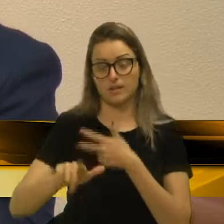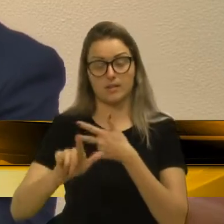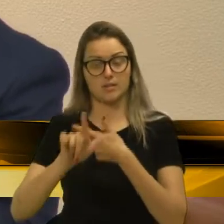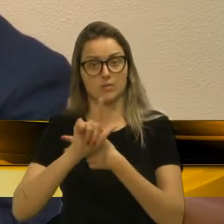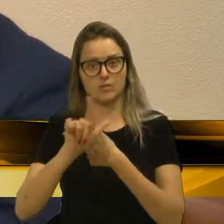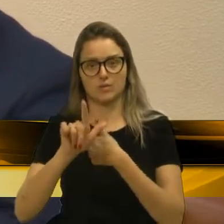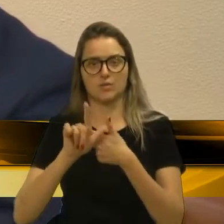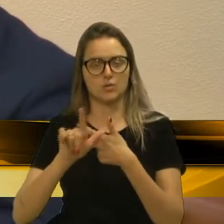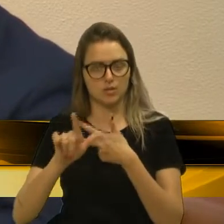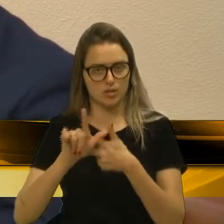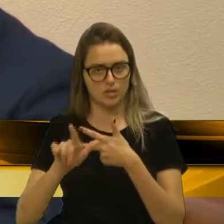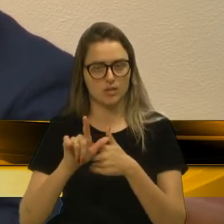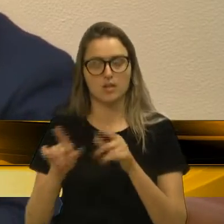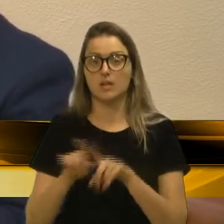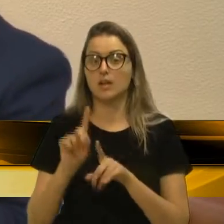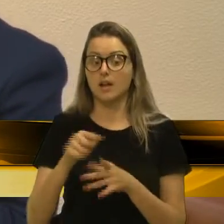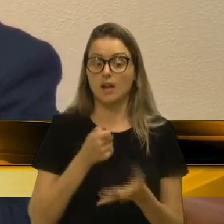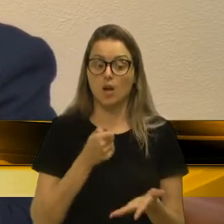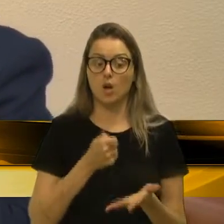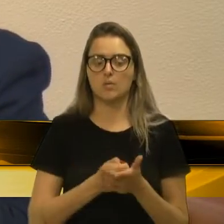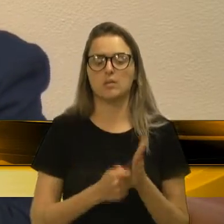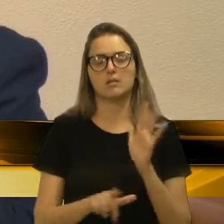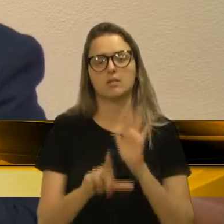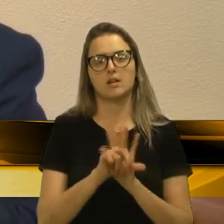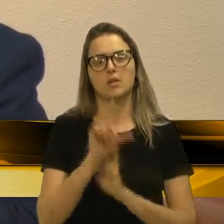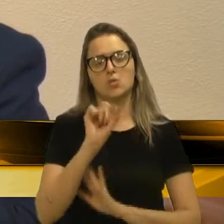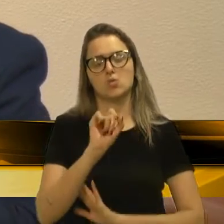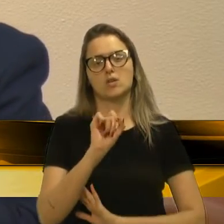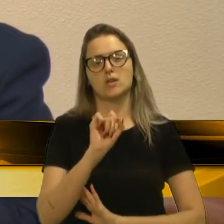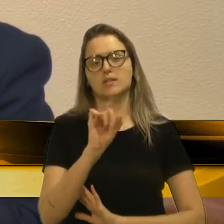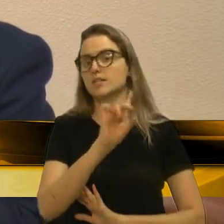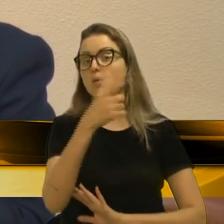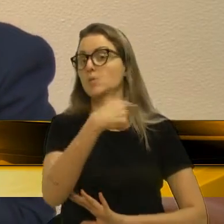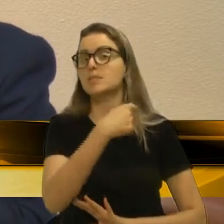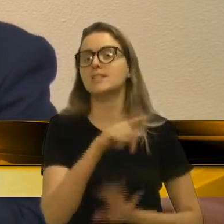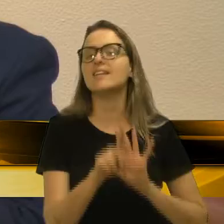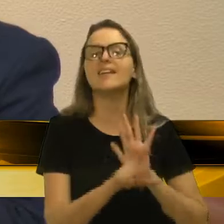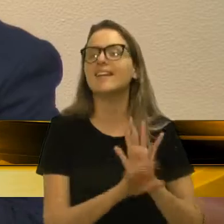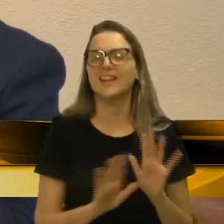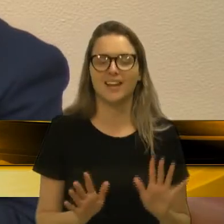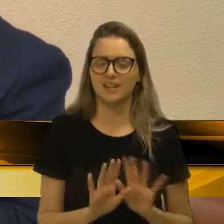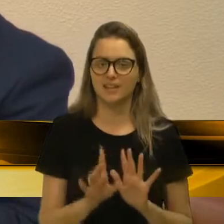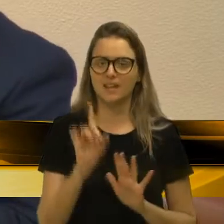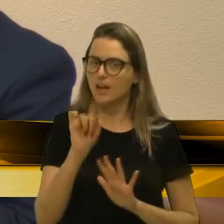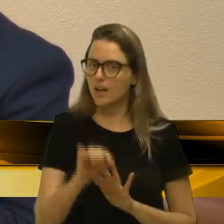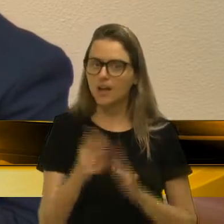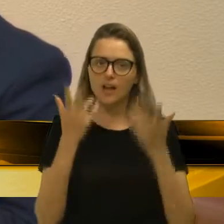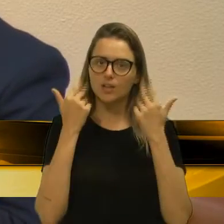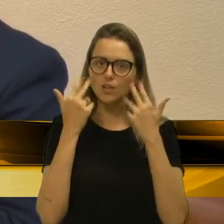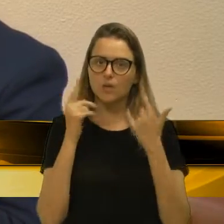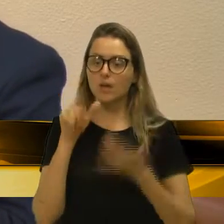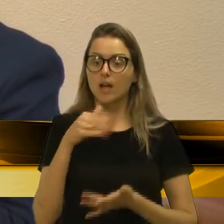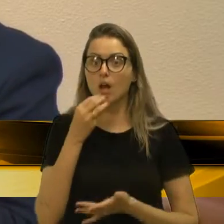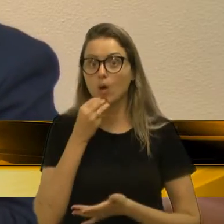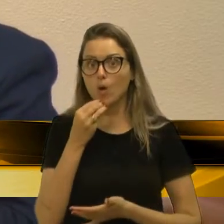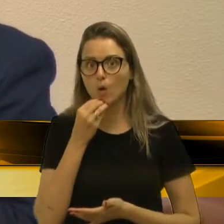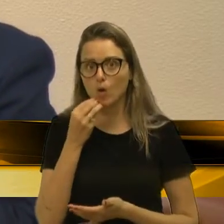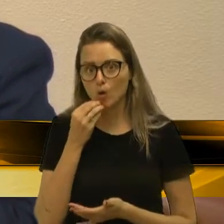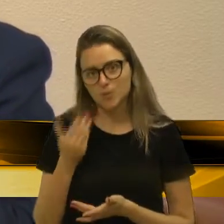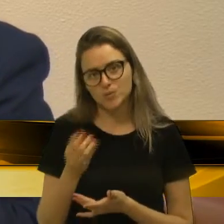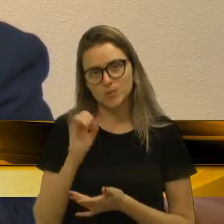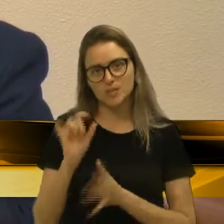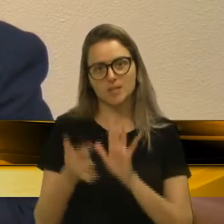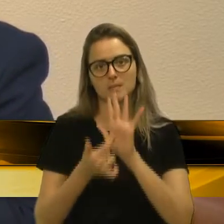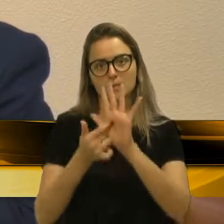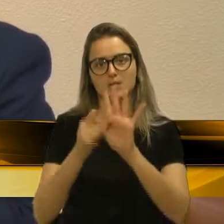E para forçar por lei aquilo que deveria não ter lei para fazer, que é transmitir. É óbvio que a transparência ela